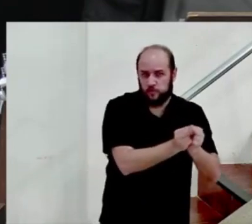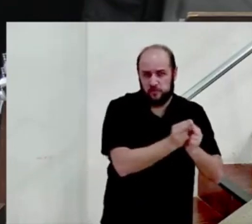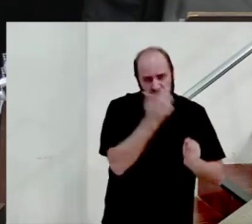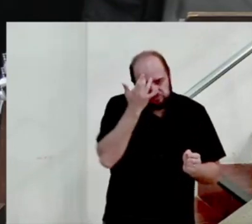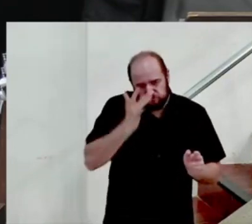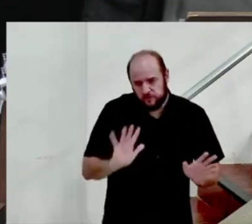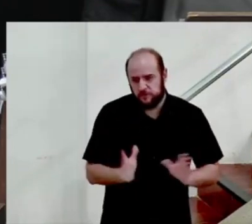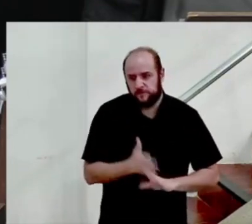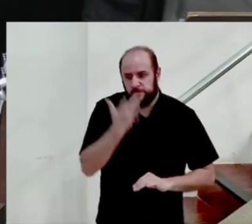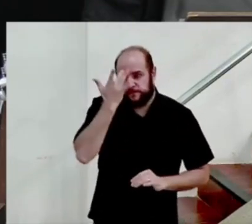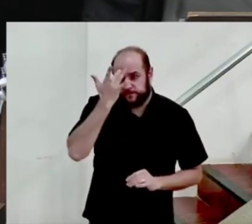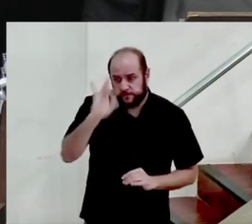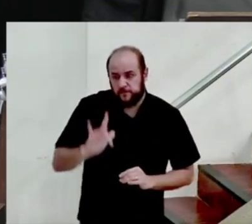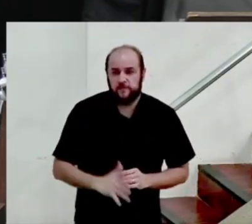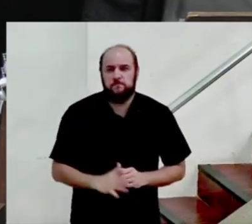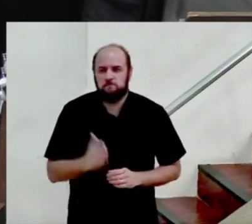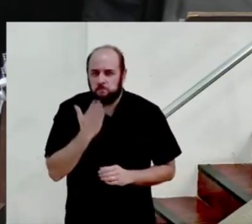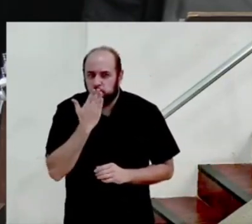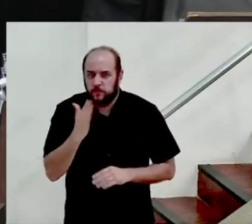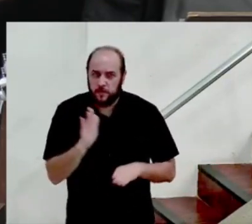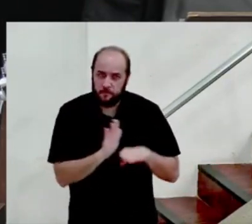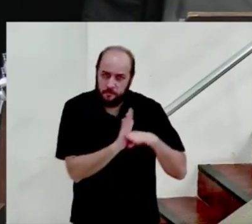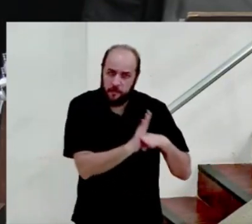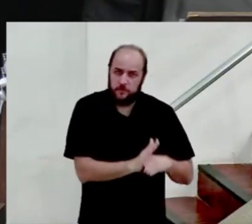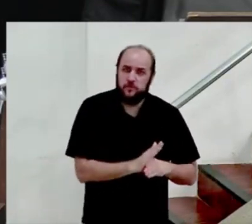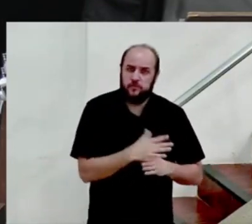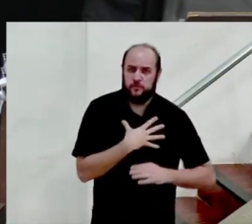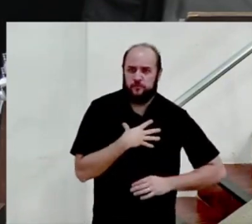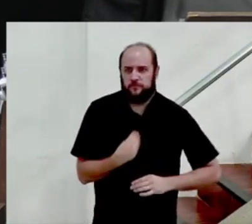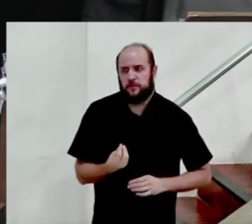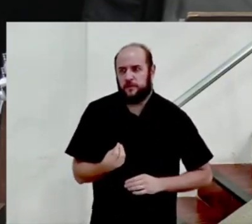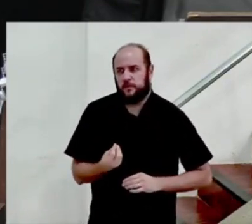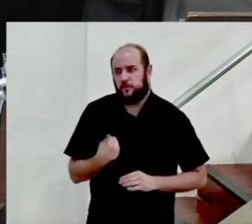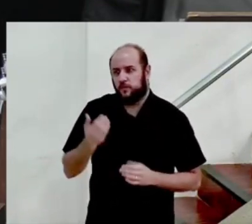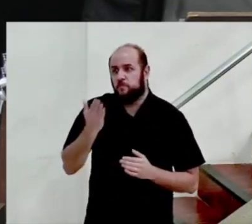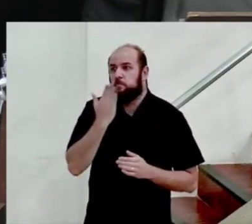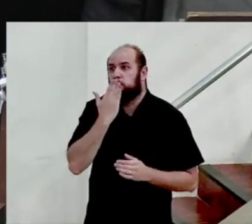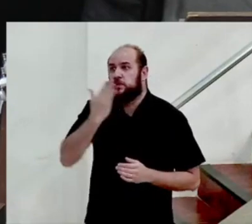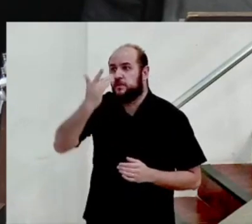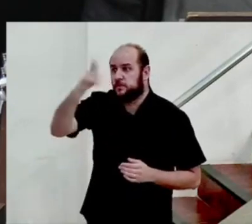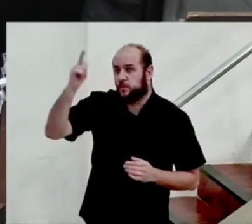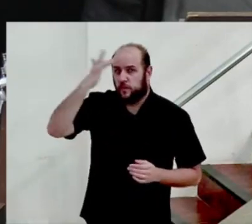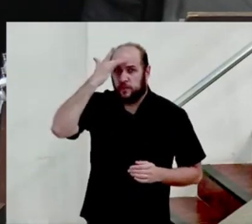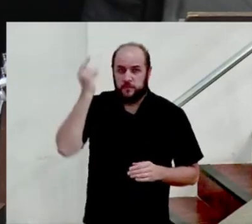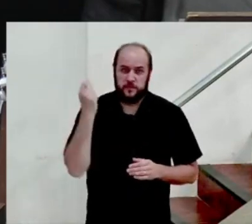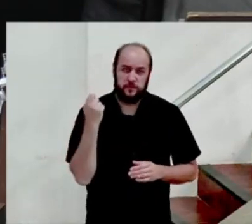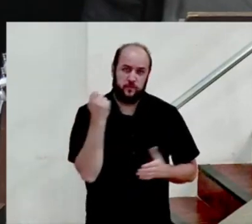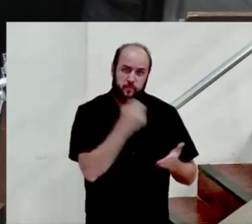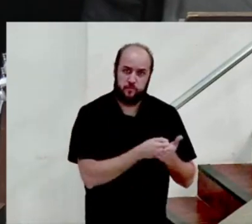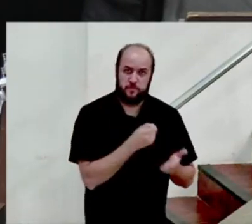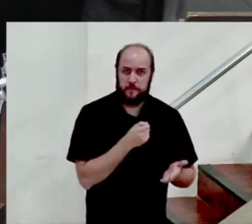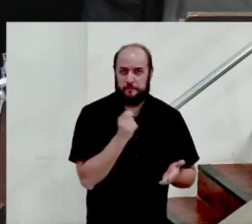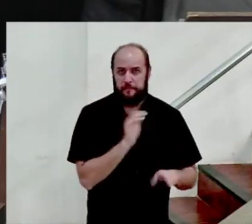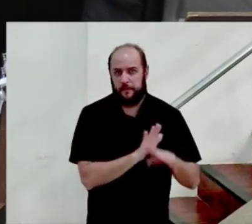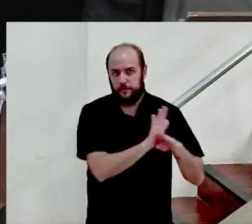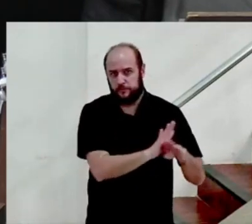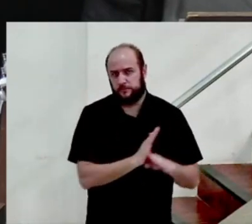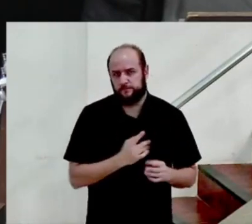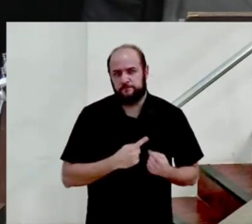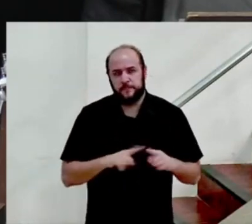filhos durante o período de construção, não sei se ele contratou mais alguém para auxiliá-lo, mas a última parte da